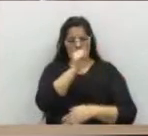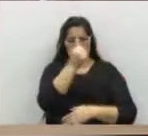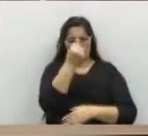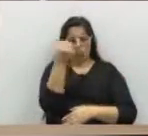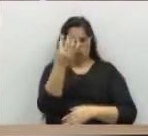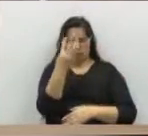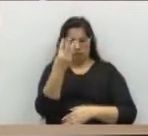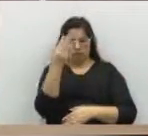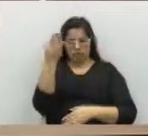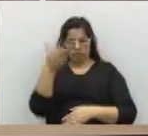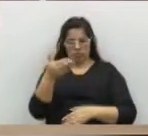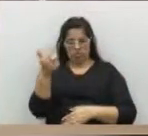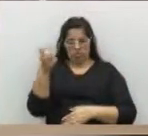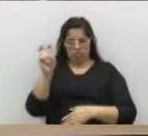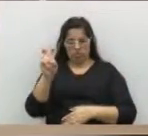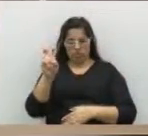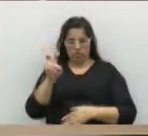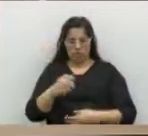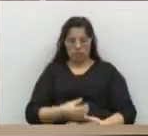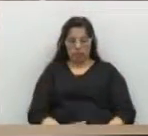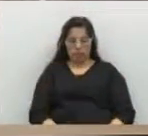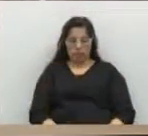83/2015.